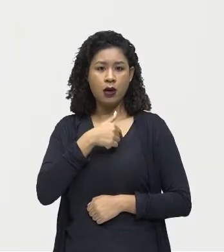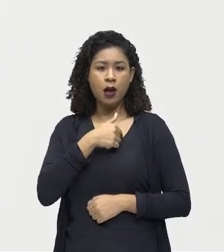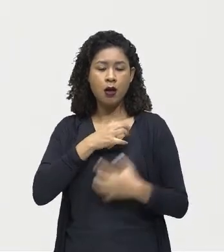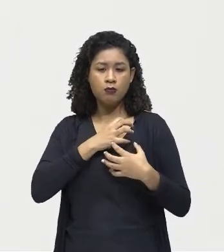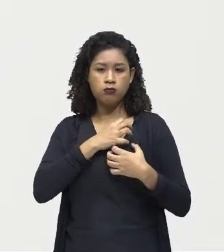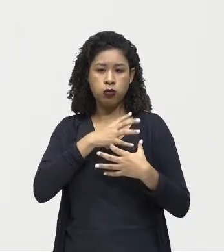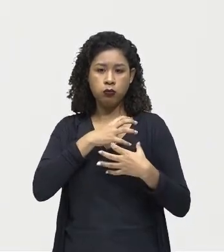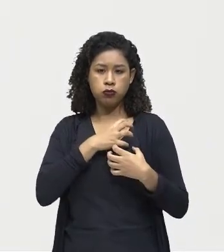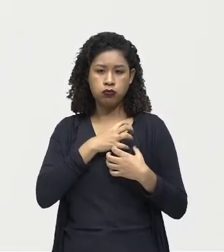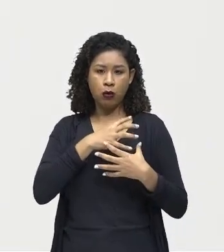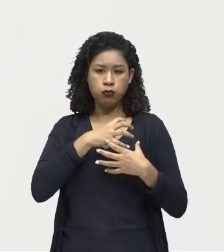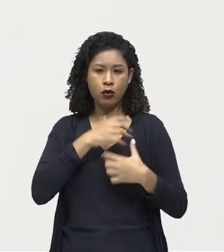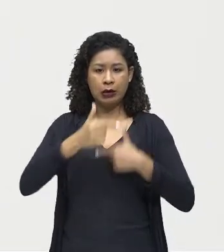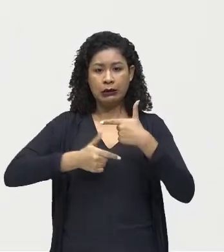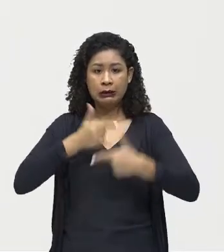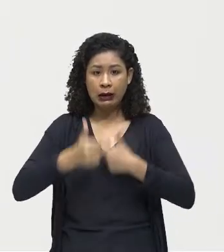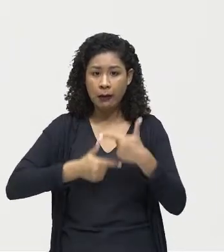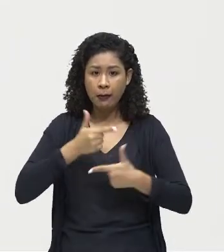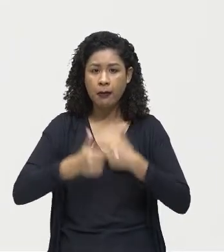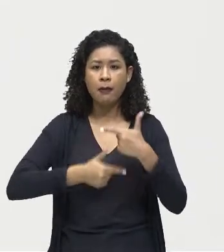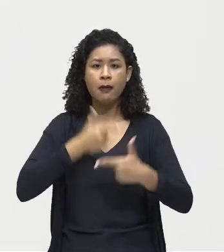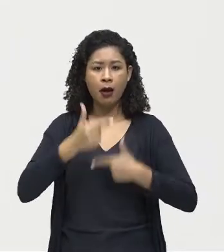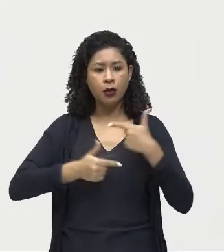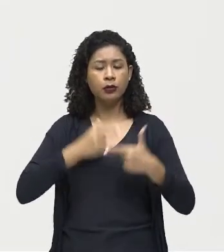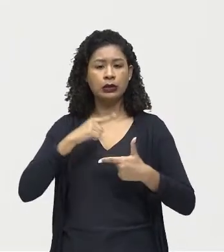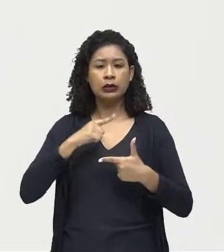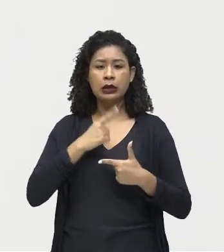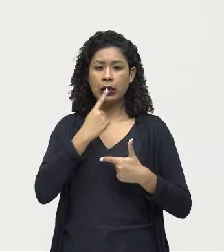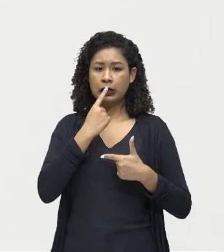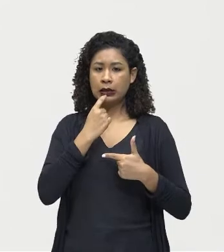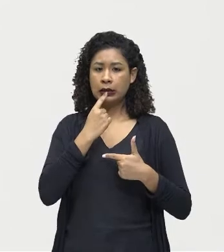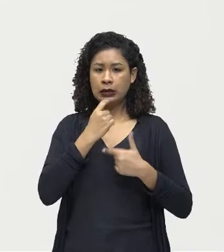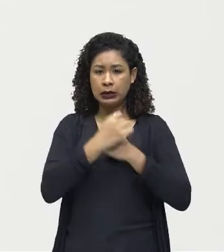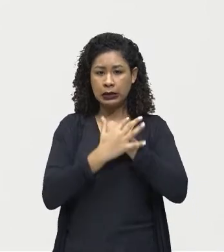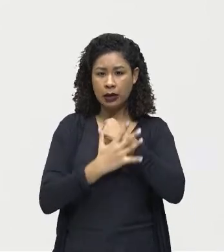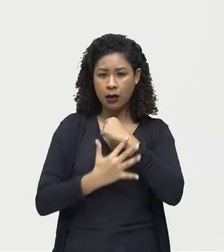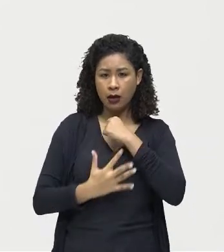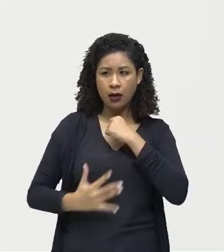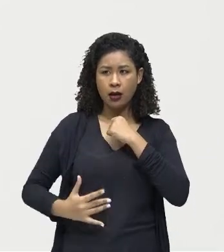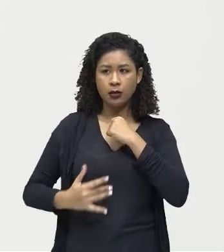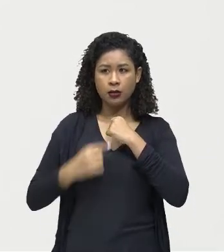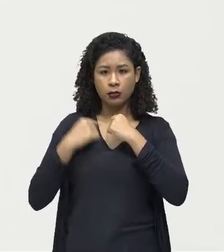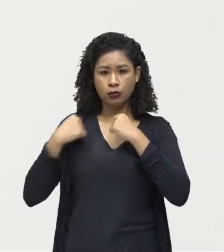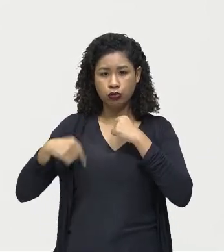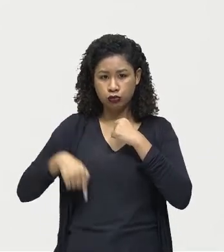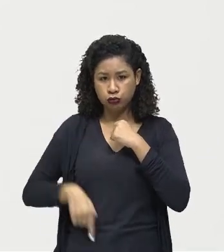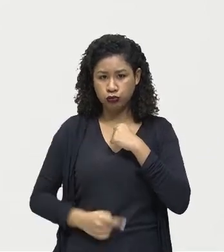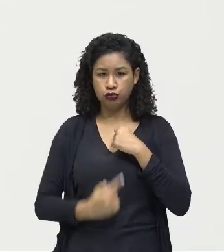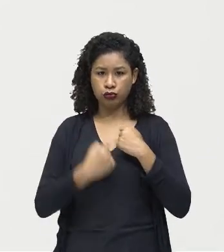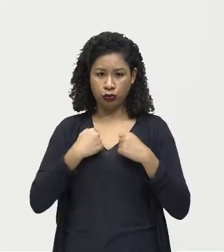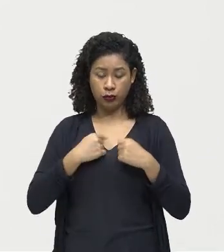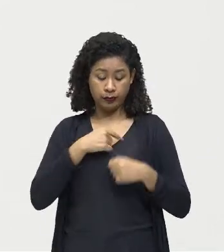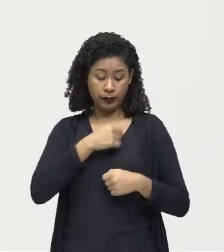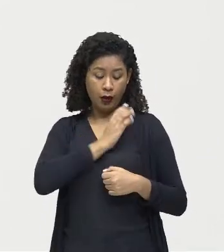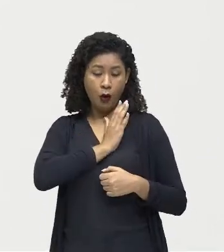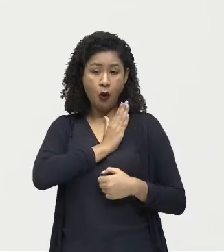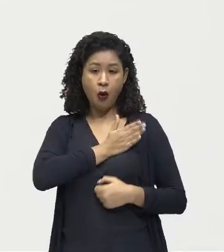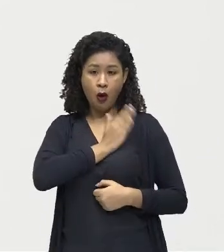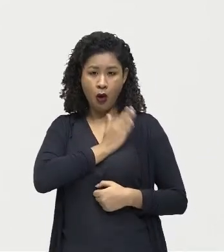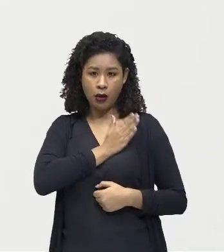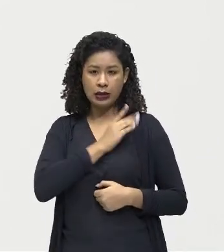para todo o corpo. O coração, ele apresenta 4 cavidades.